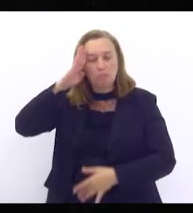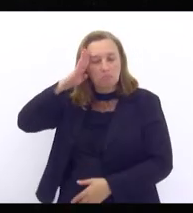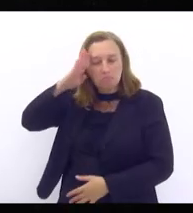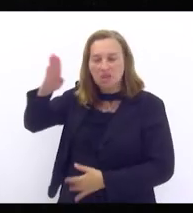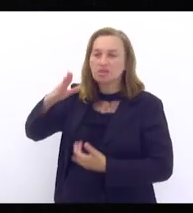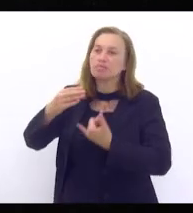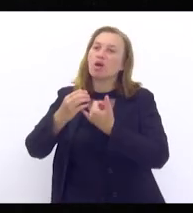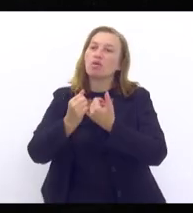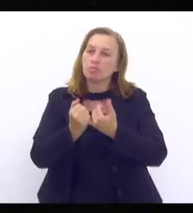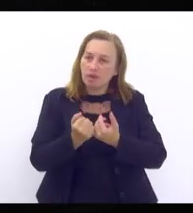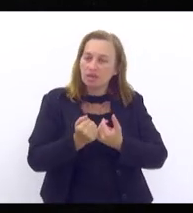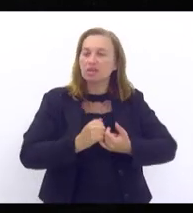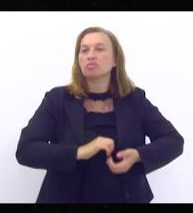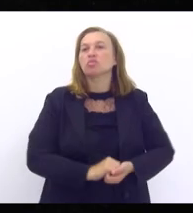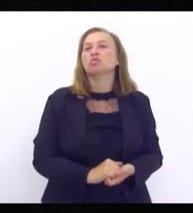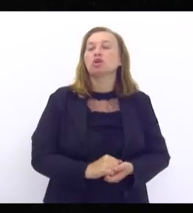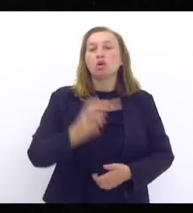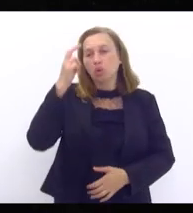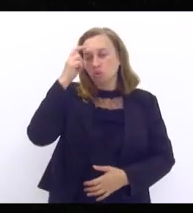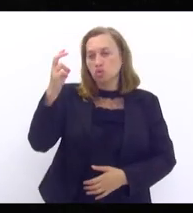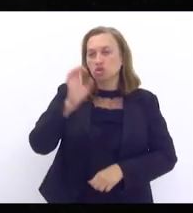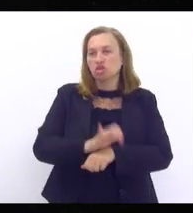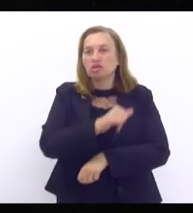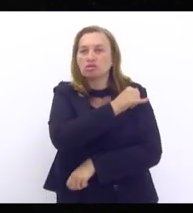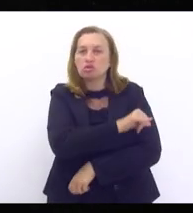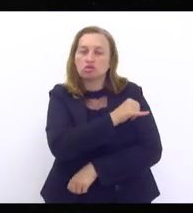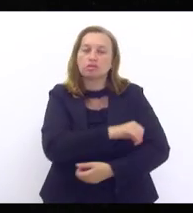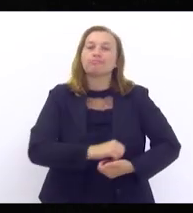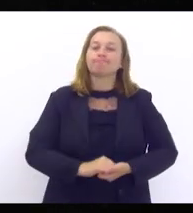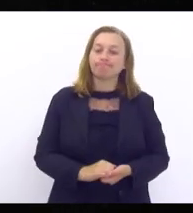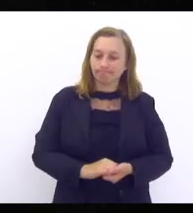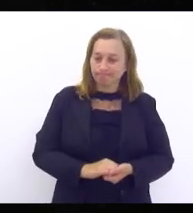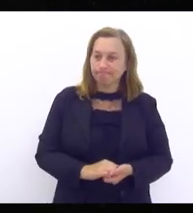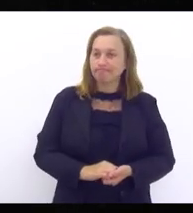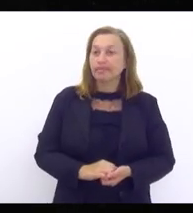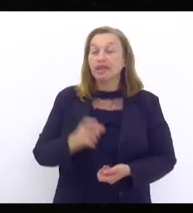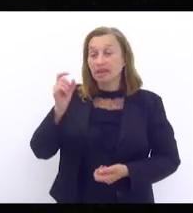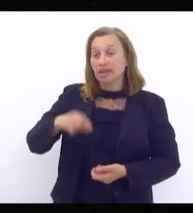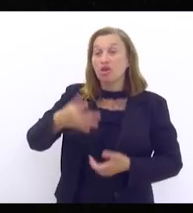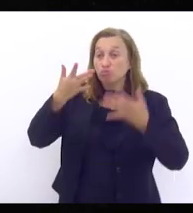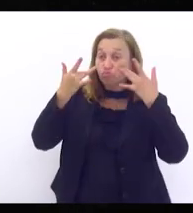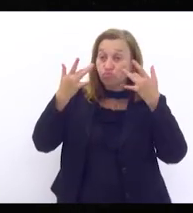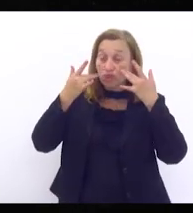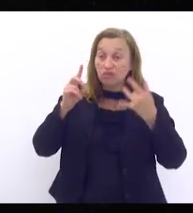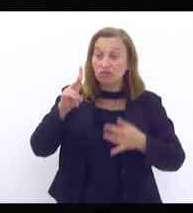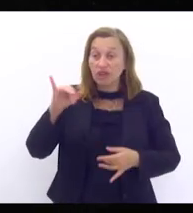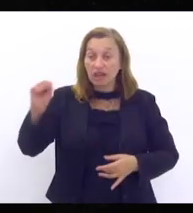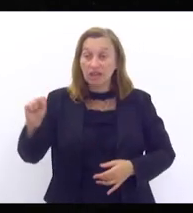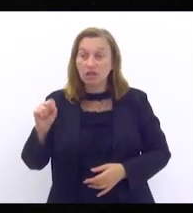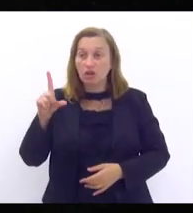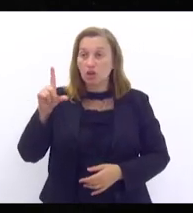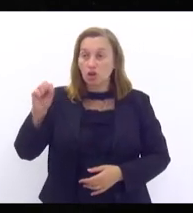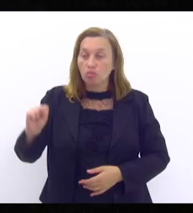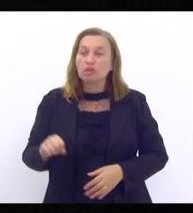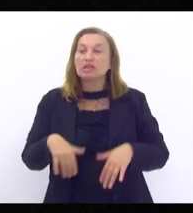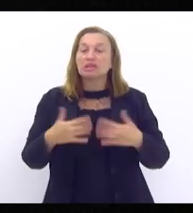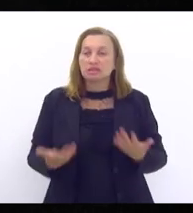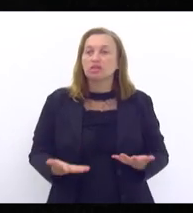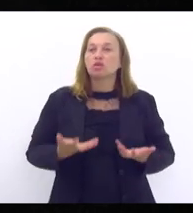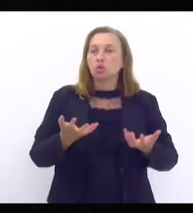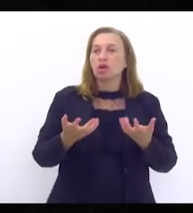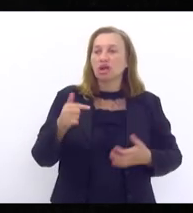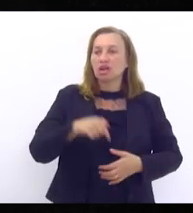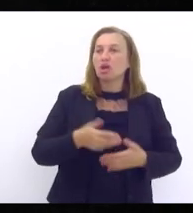patrimônio, equipamento de cultura do Estado do Rio de Janeiro, que é o Teatro Vila Lobos. Então, portanto, eu quero